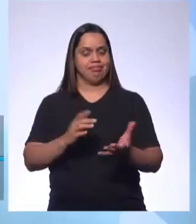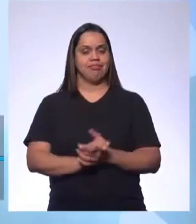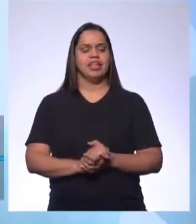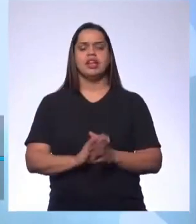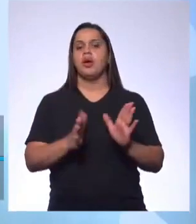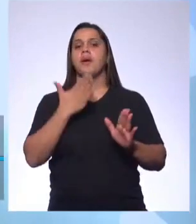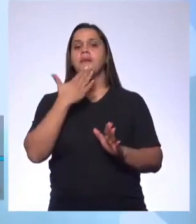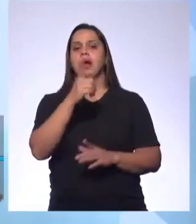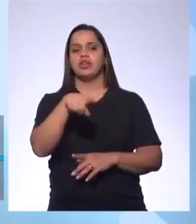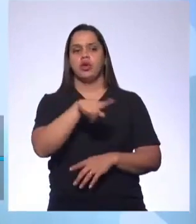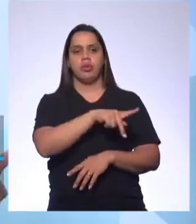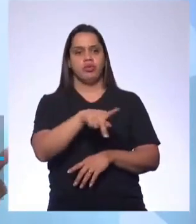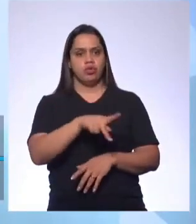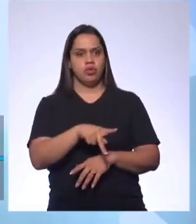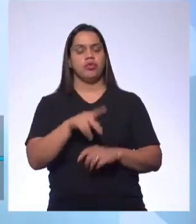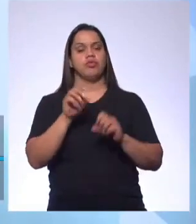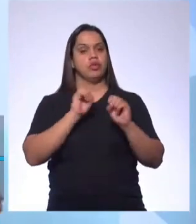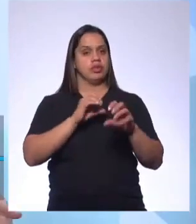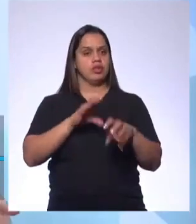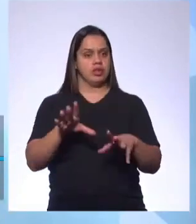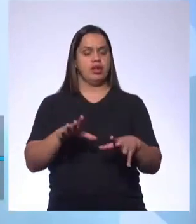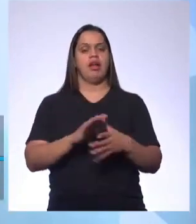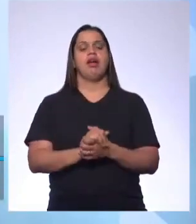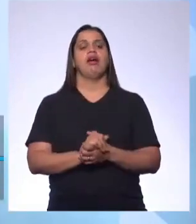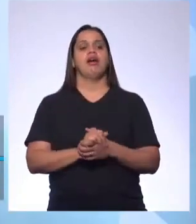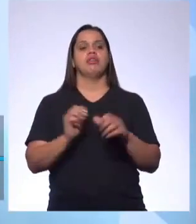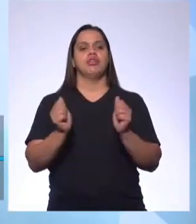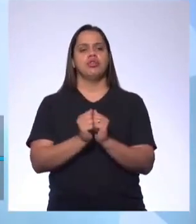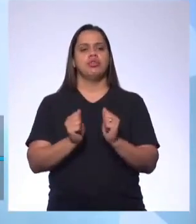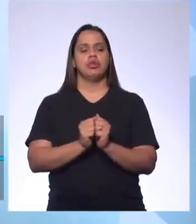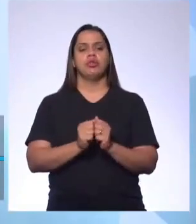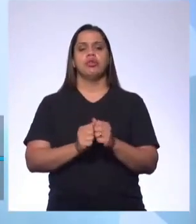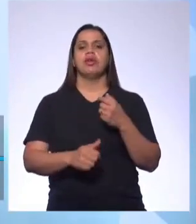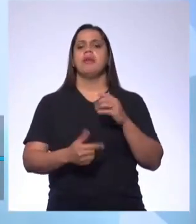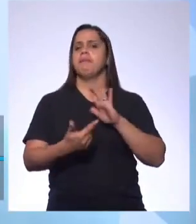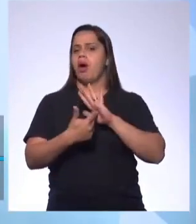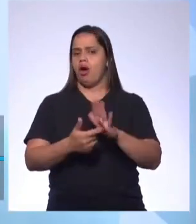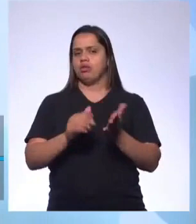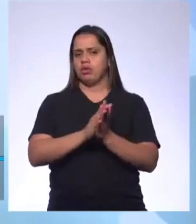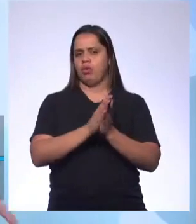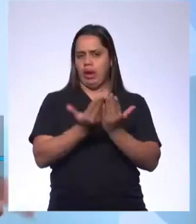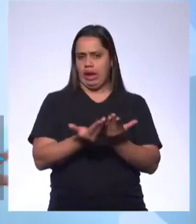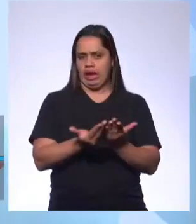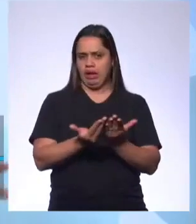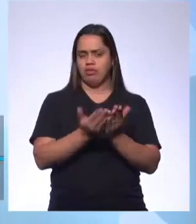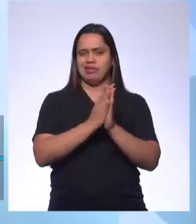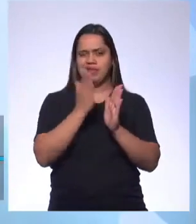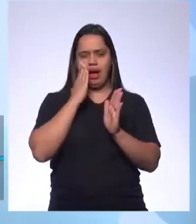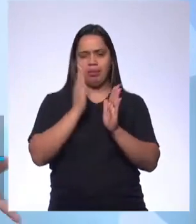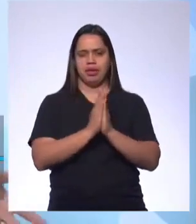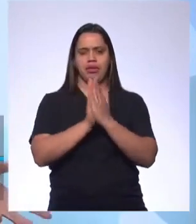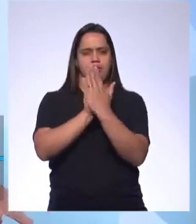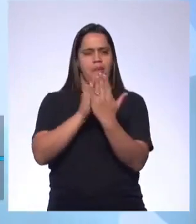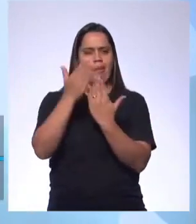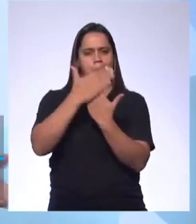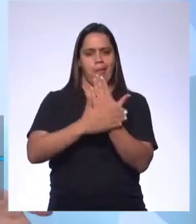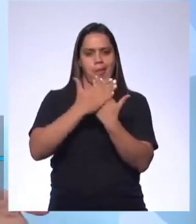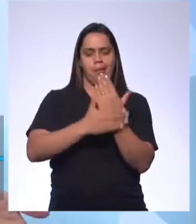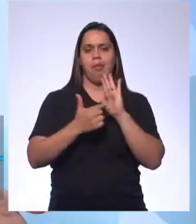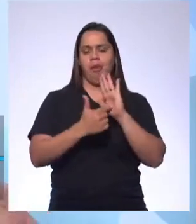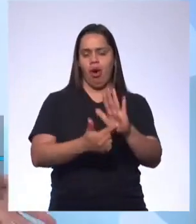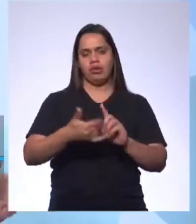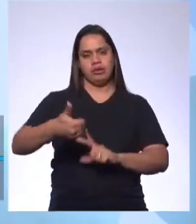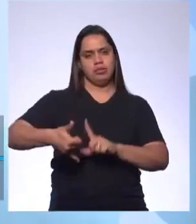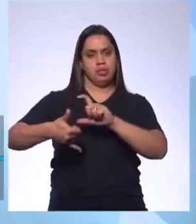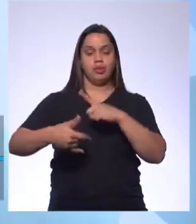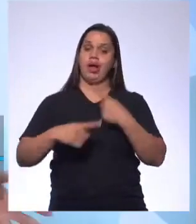professores, quando forem trabalhar com ela, porque aqui a gente não pode, mostrem a capa do livro, se possível, mande para os alunos, tira um print, manda, sabe? Já que a gente não